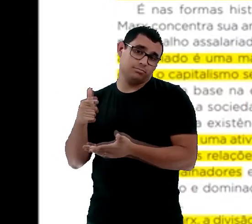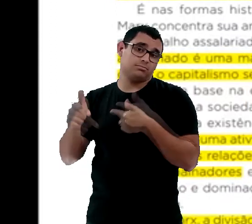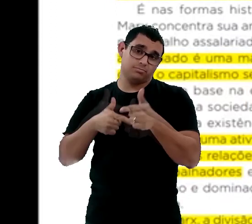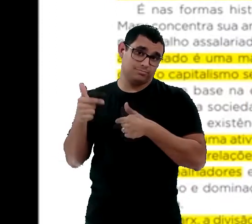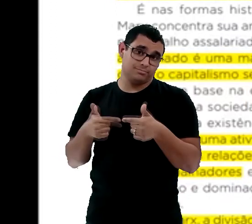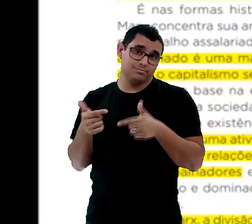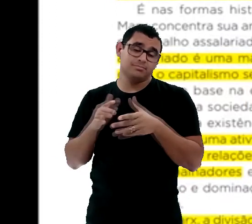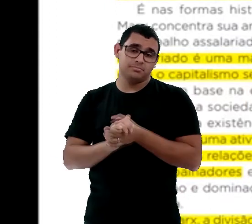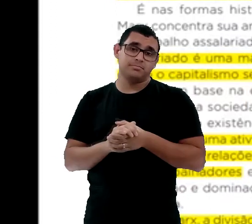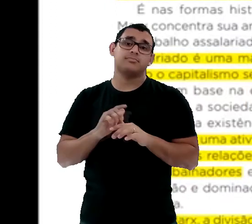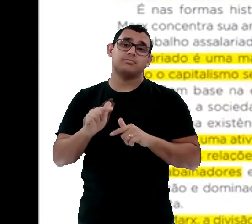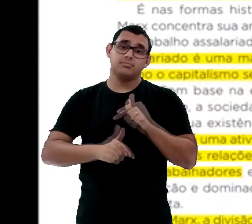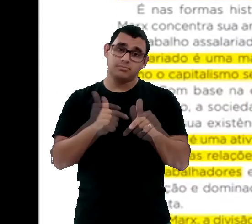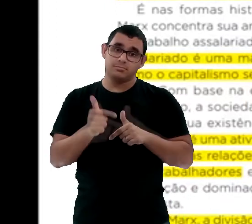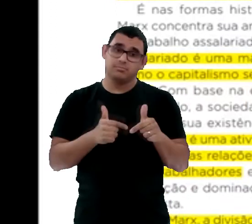na prática e